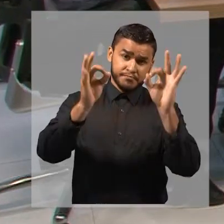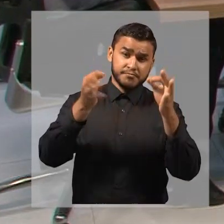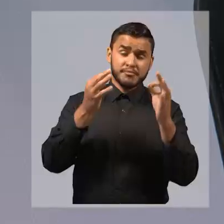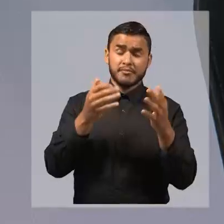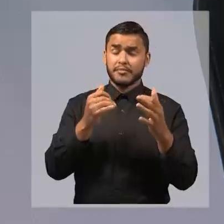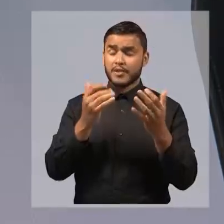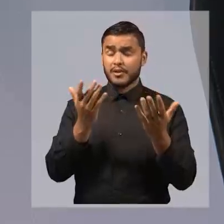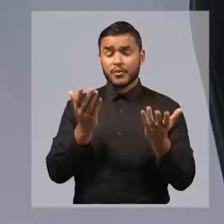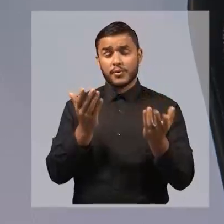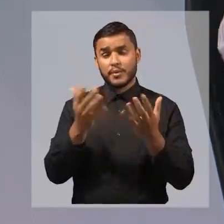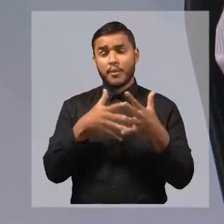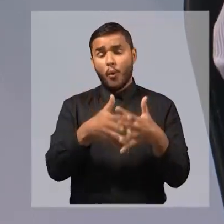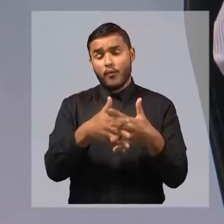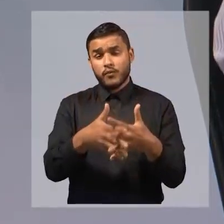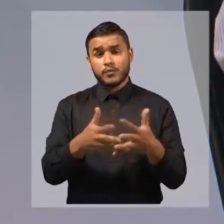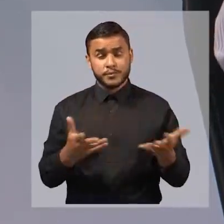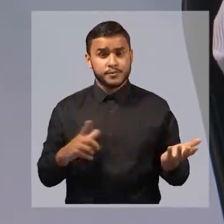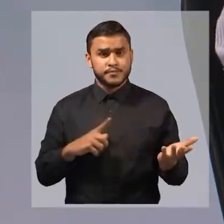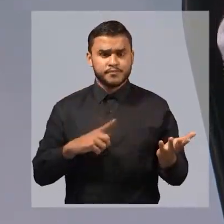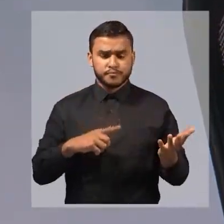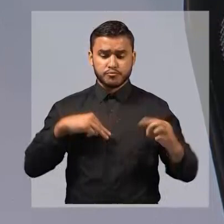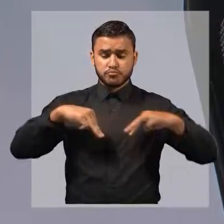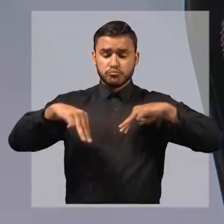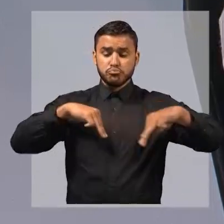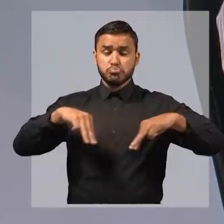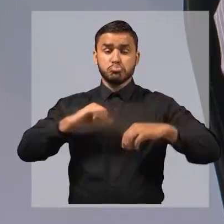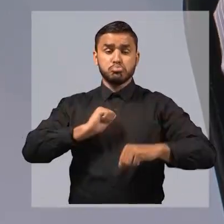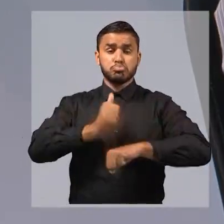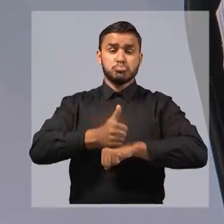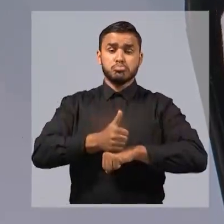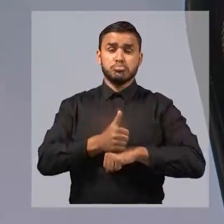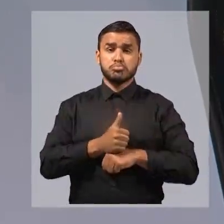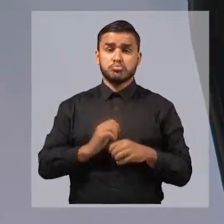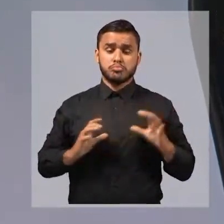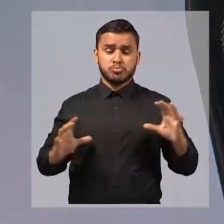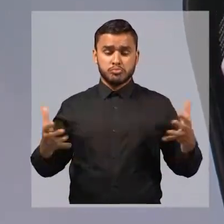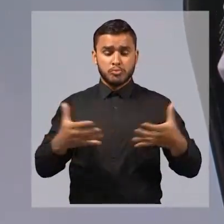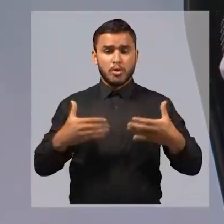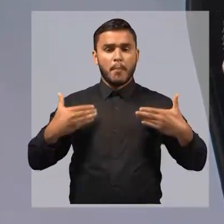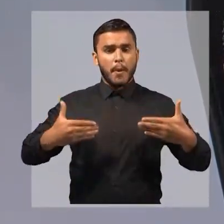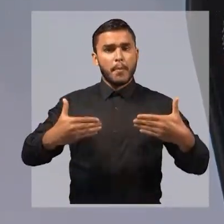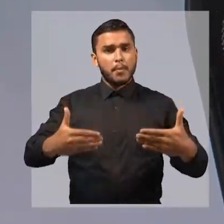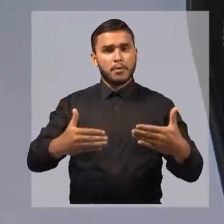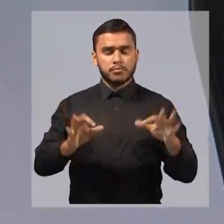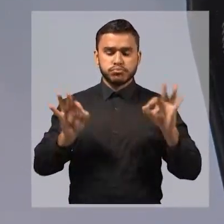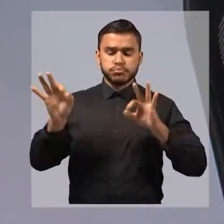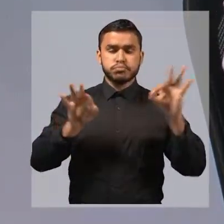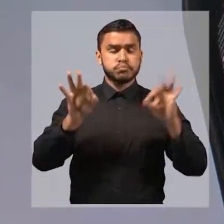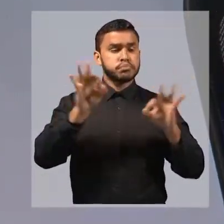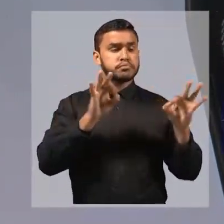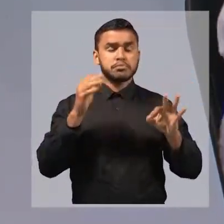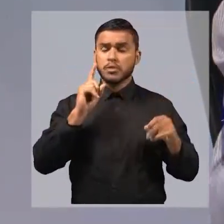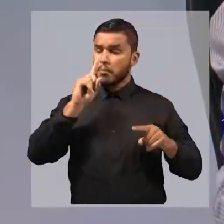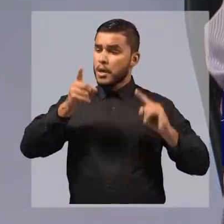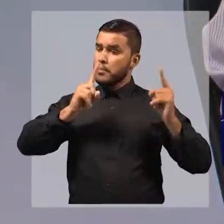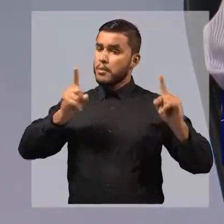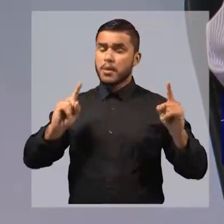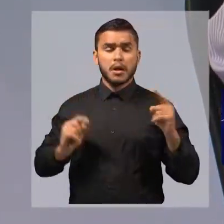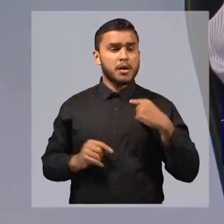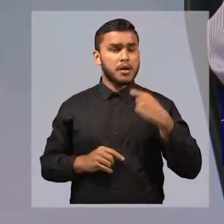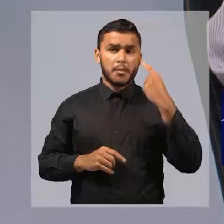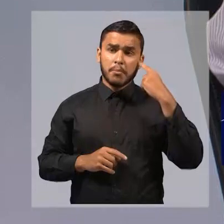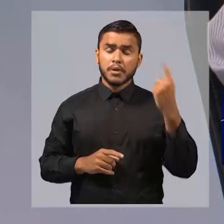dessas informações atabalhoadas, dos ministros legitimam, diante das